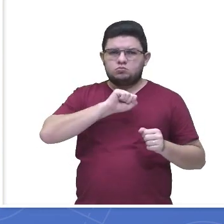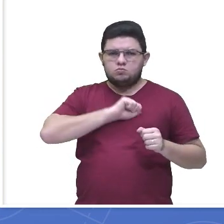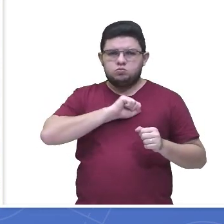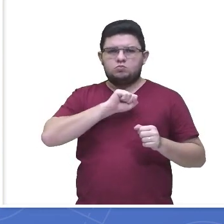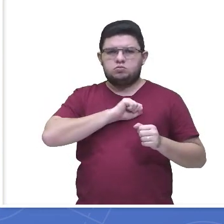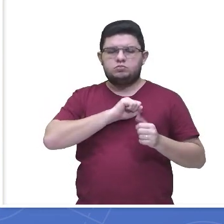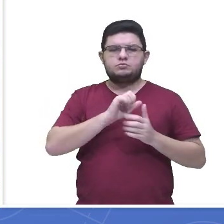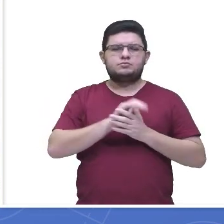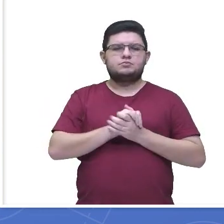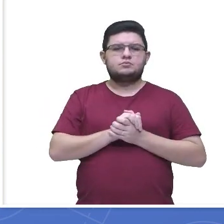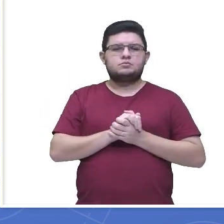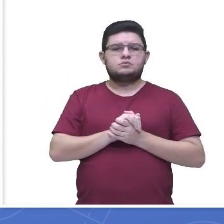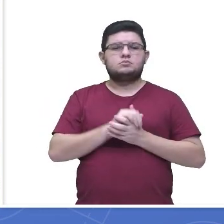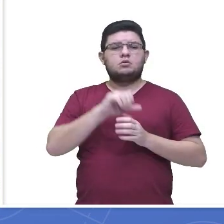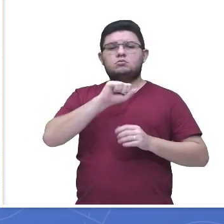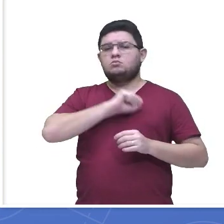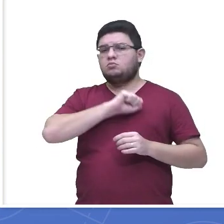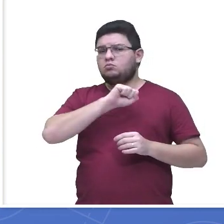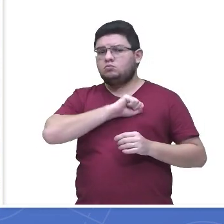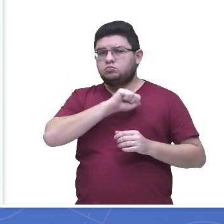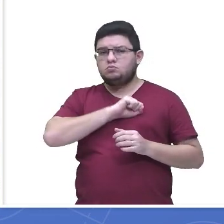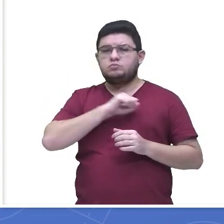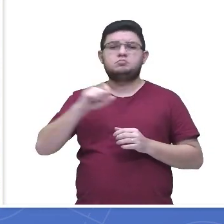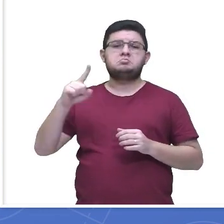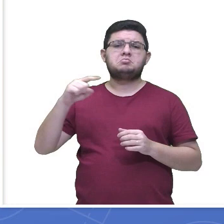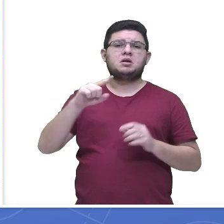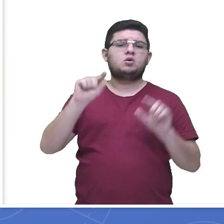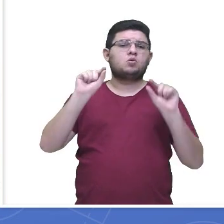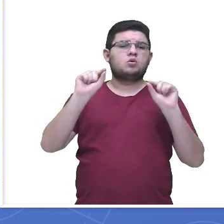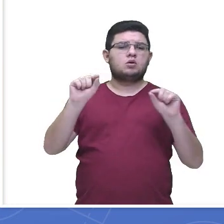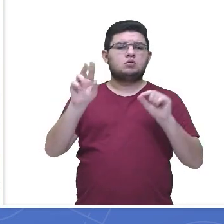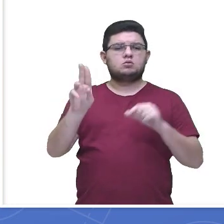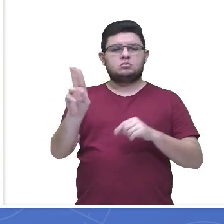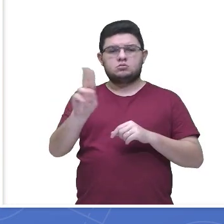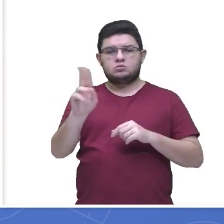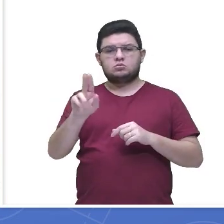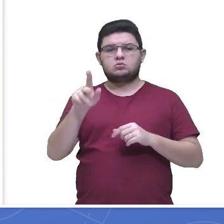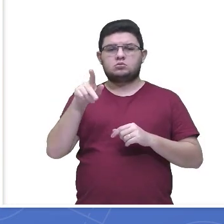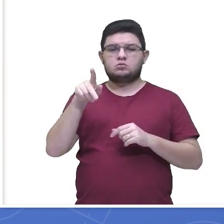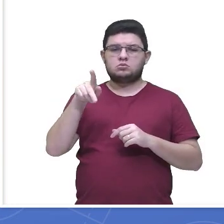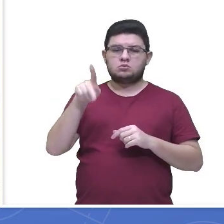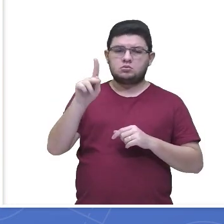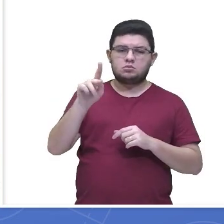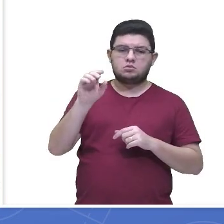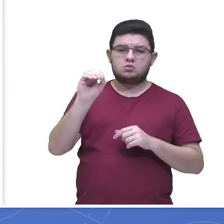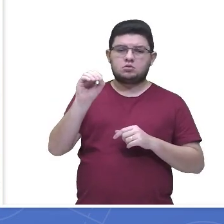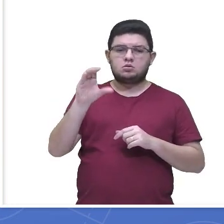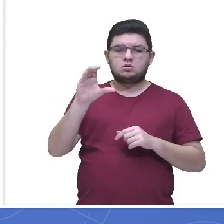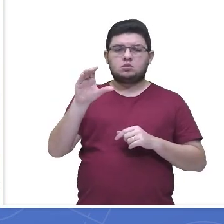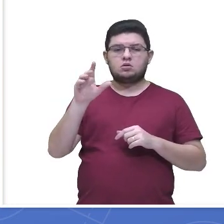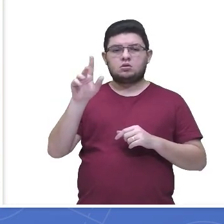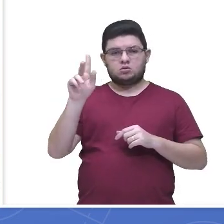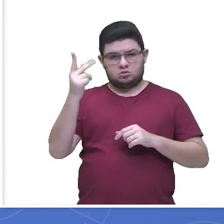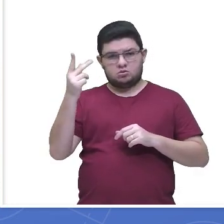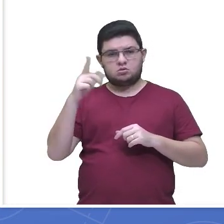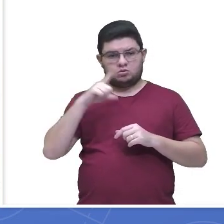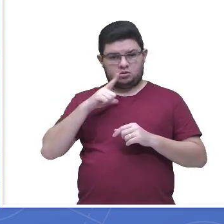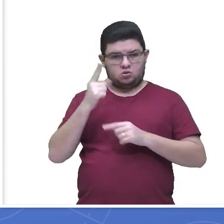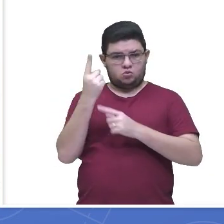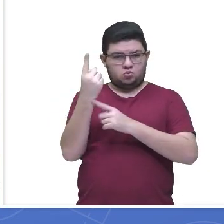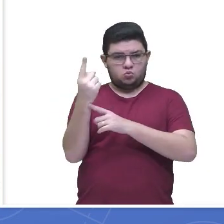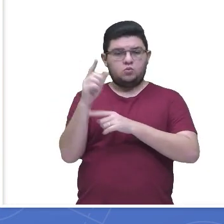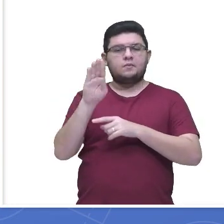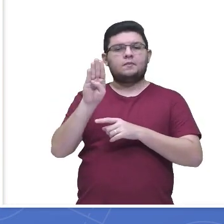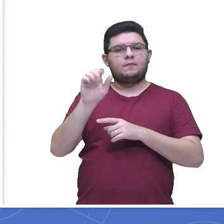E o causador da tuberculose é o bacilo de Koch. Então, olha aí, você já consegue identificar que